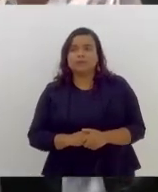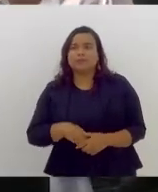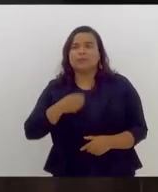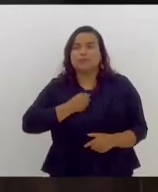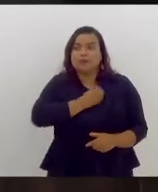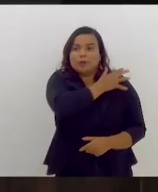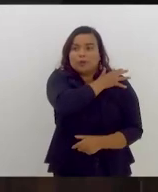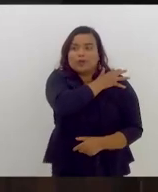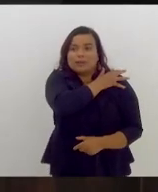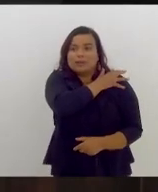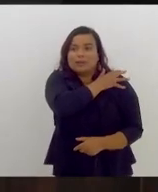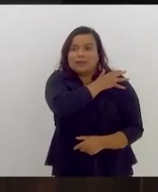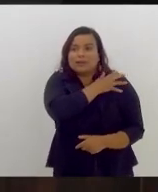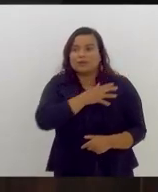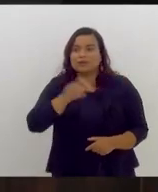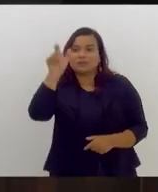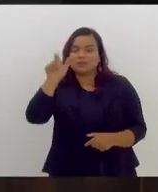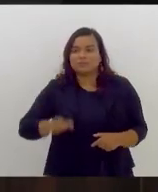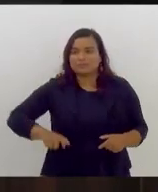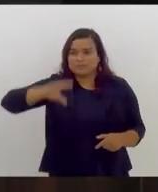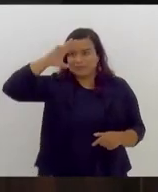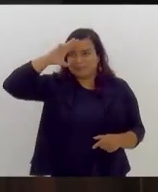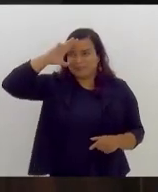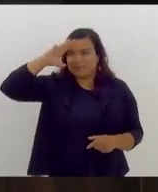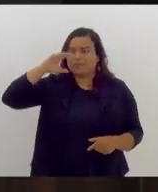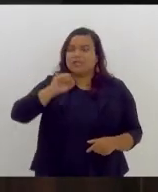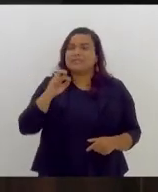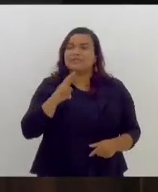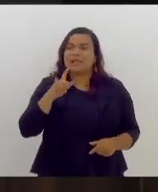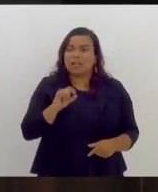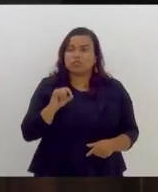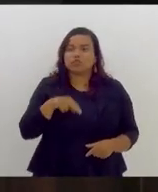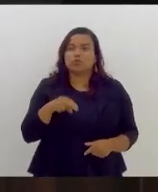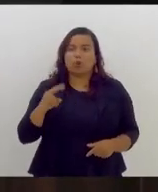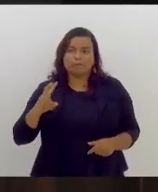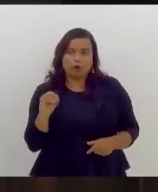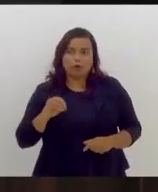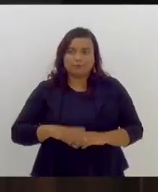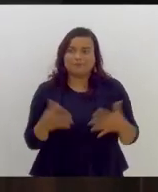Coronel do Colégio do Exército, coronel Sérgio Novo.